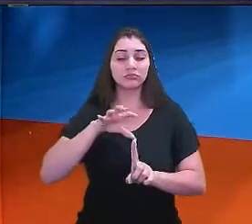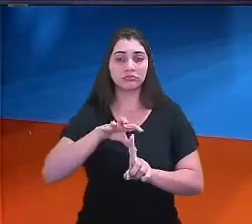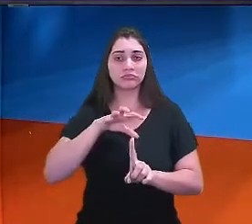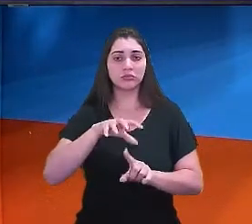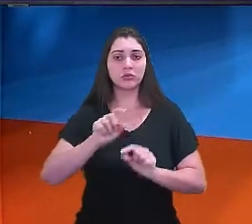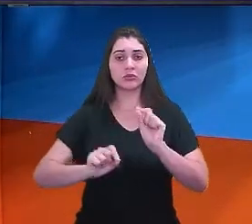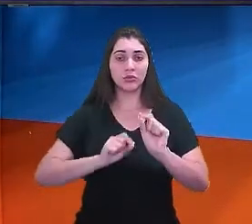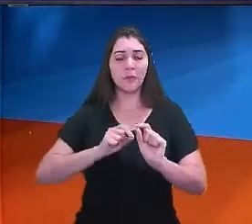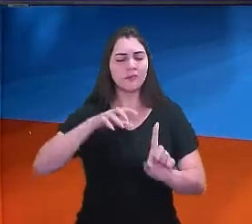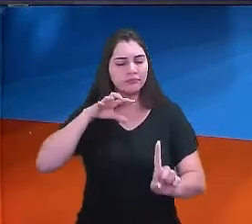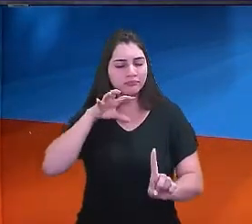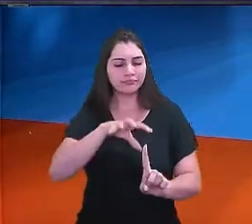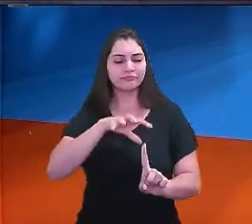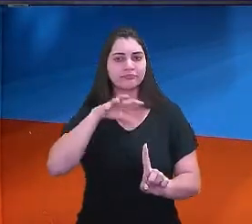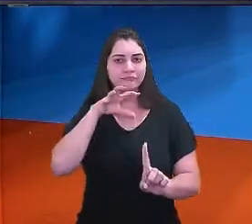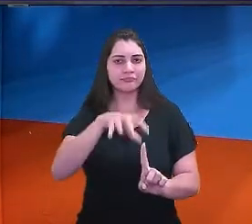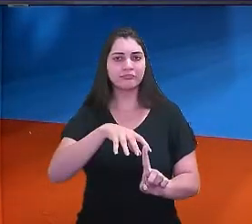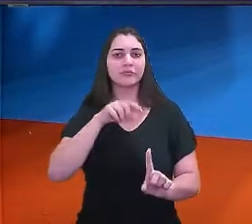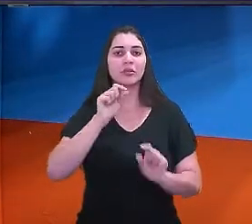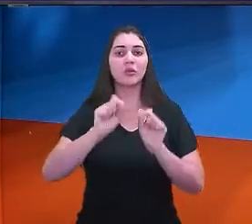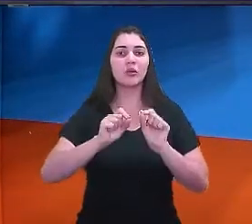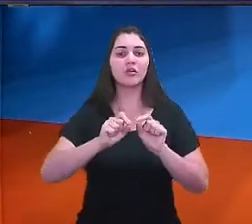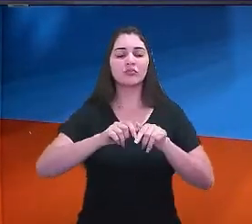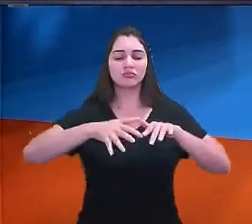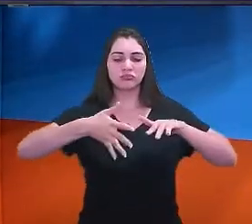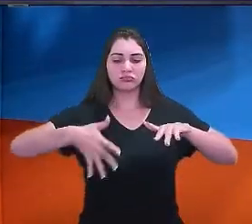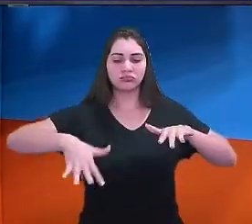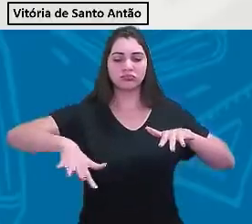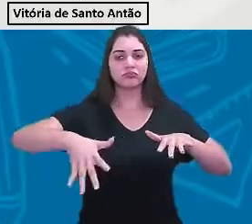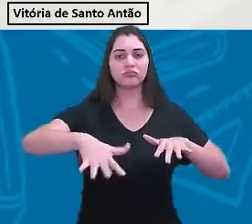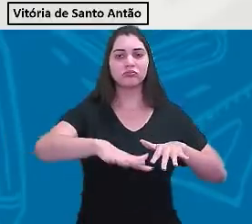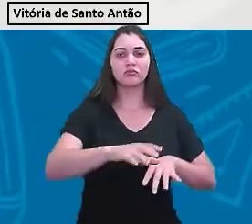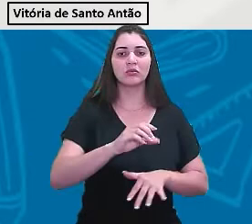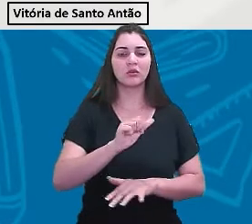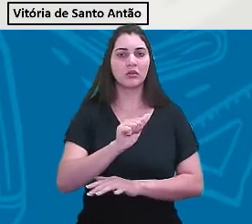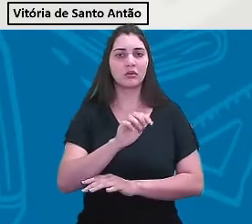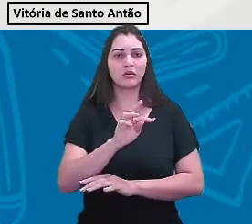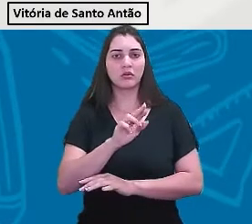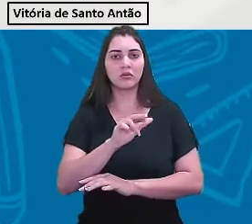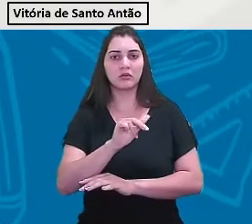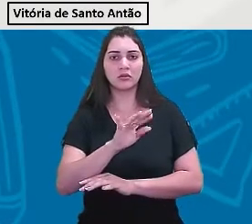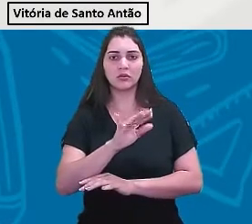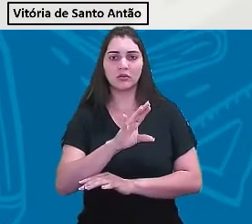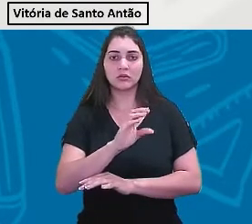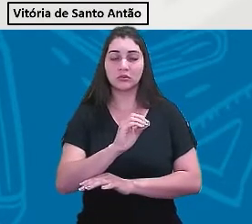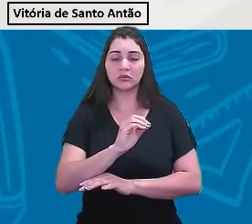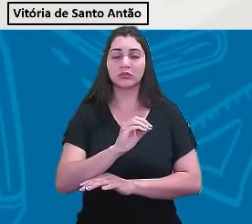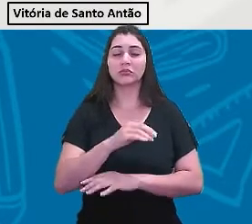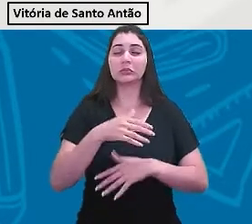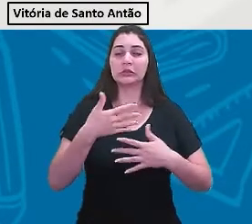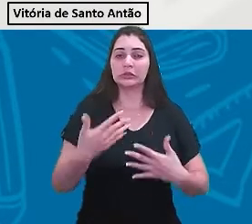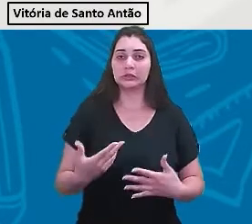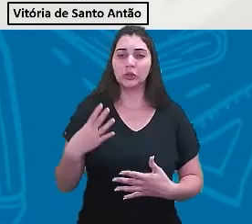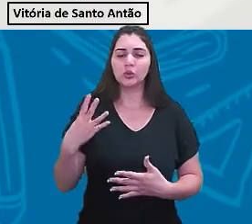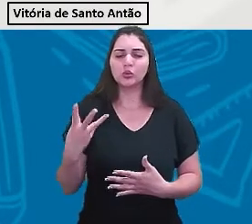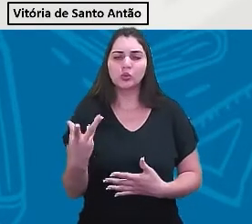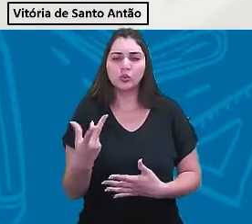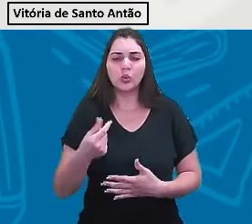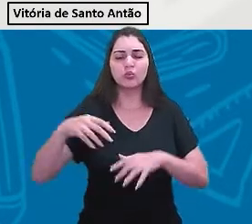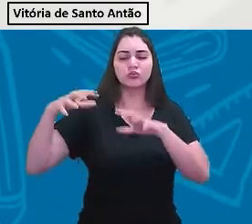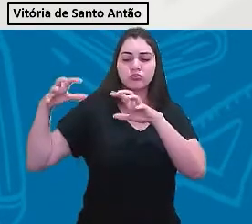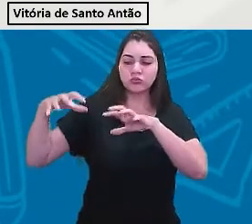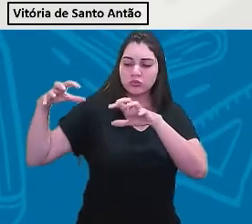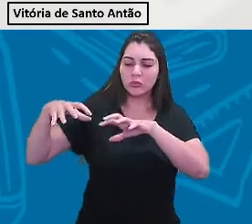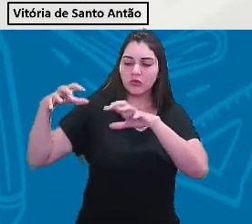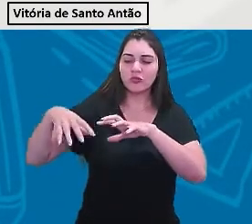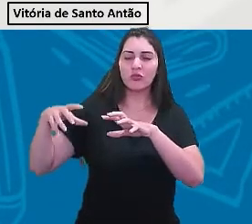influência, mas muita influência do Oceano Atlântico, tá certo? Portanto, todas as chuvas que caem aqui na nossa região,